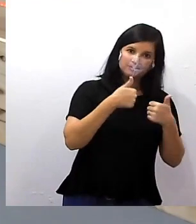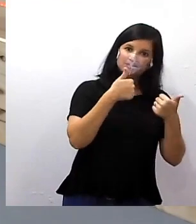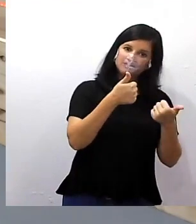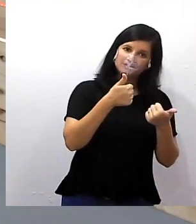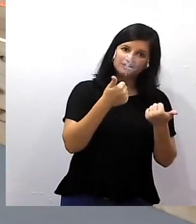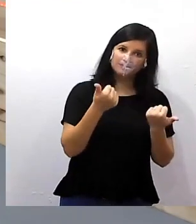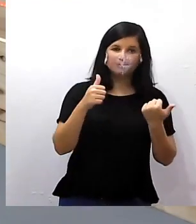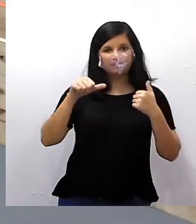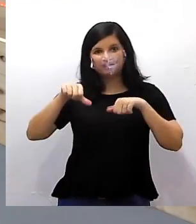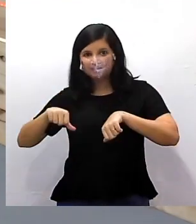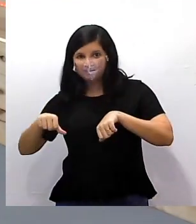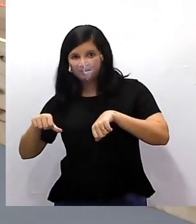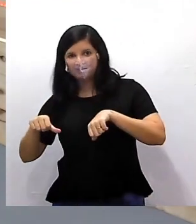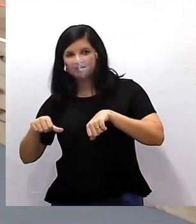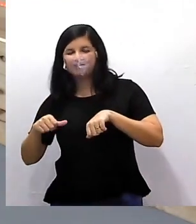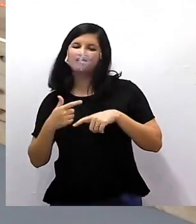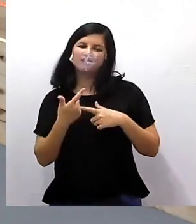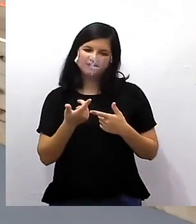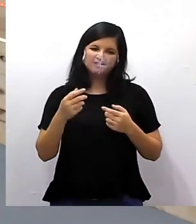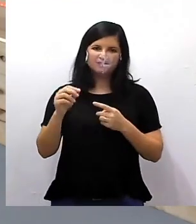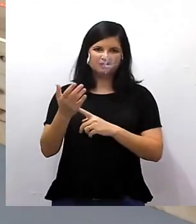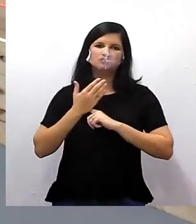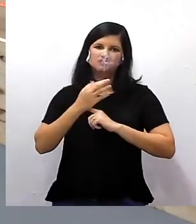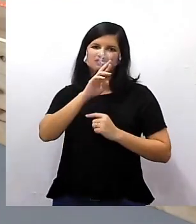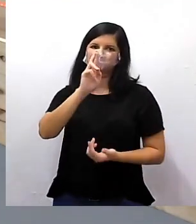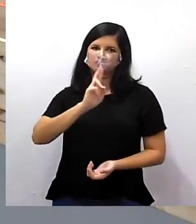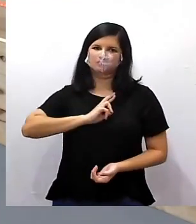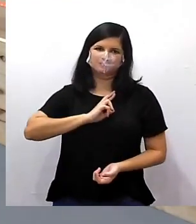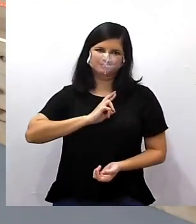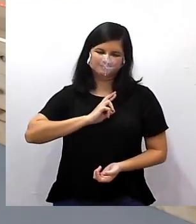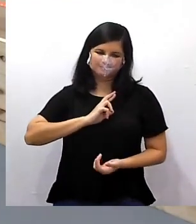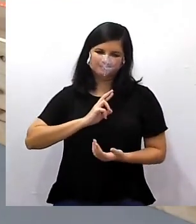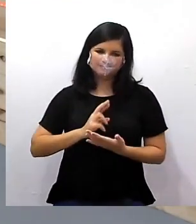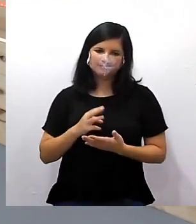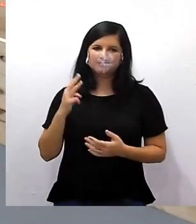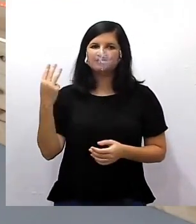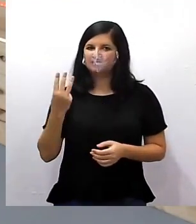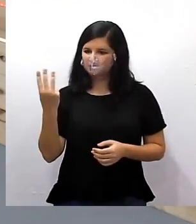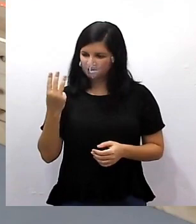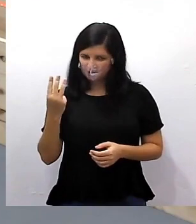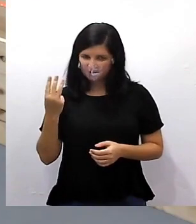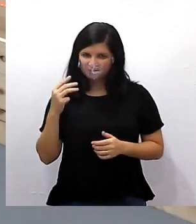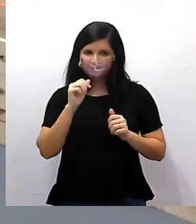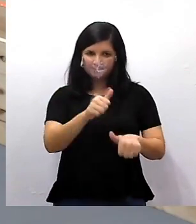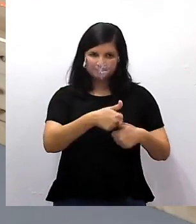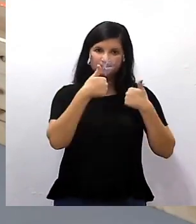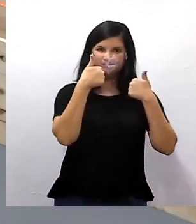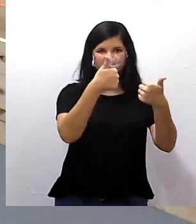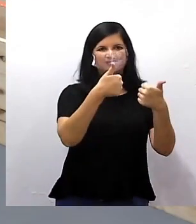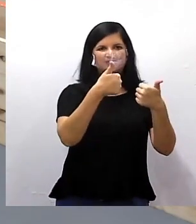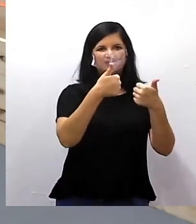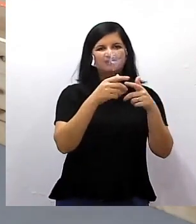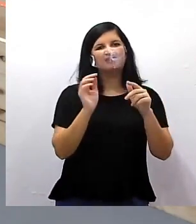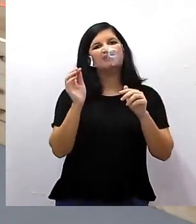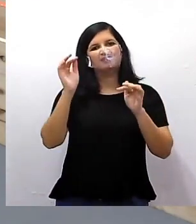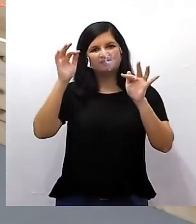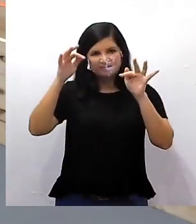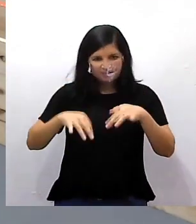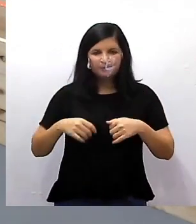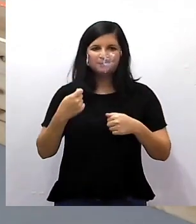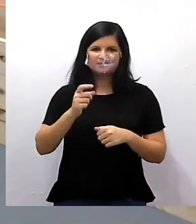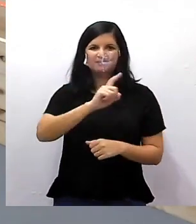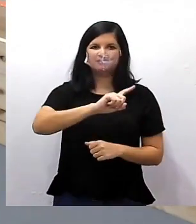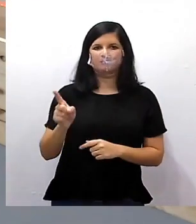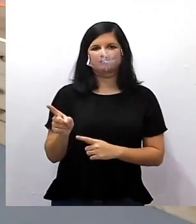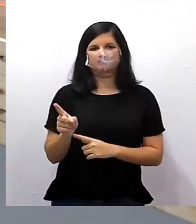na tua resposta. Número 3, a oração inicial ela é positiva. Então, a tua tag question ela tem que vir negativa. Então, pega o